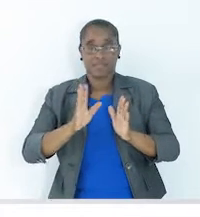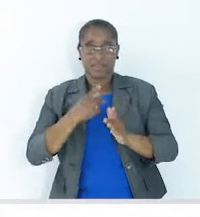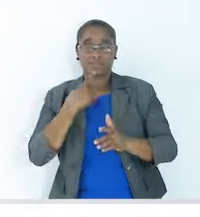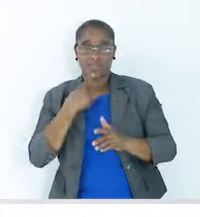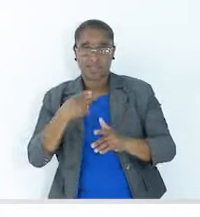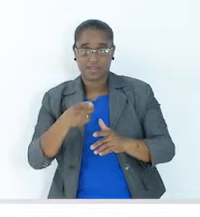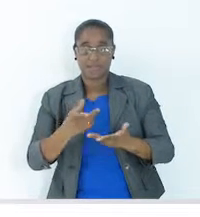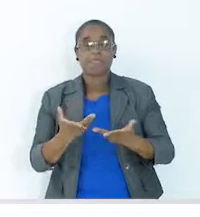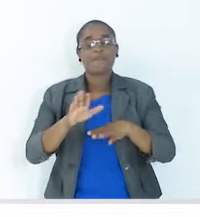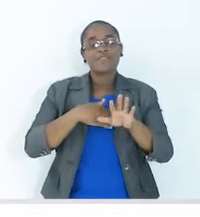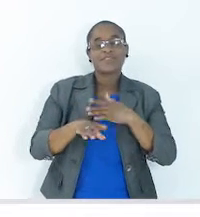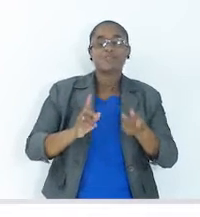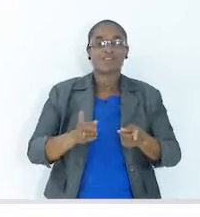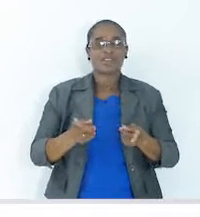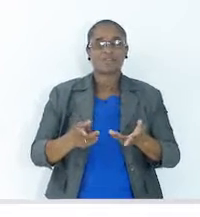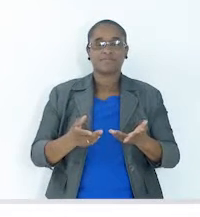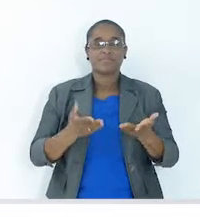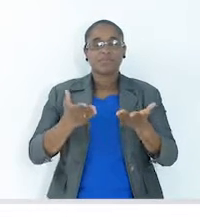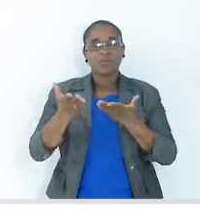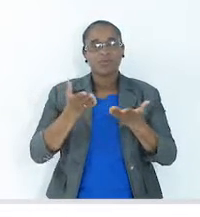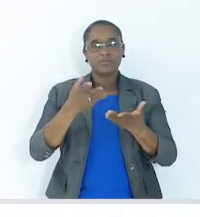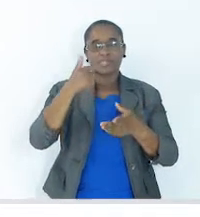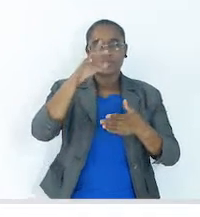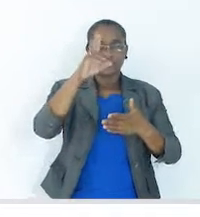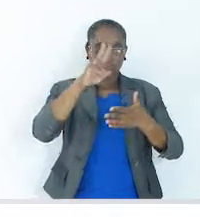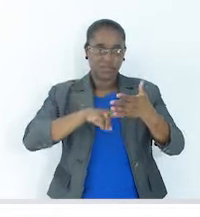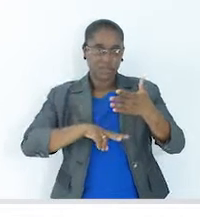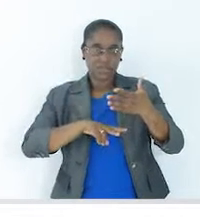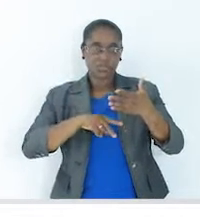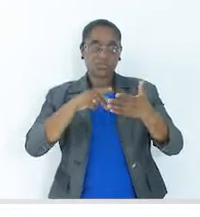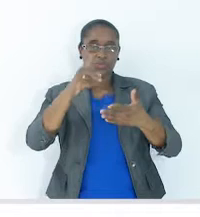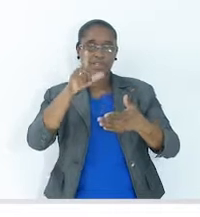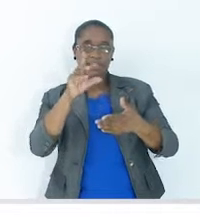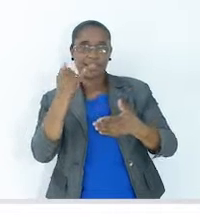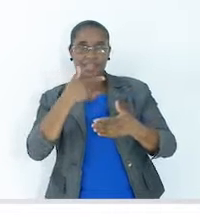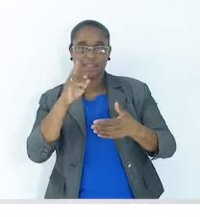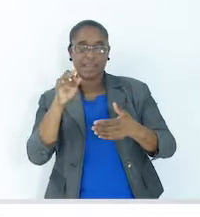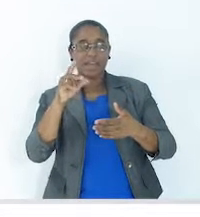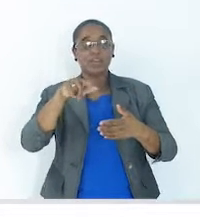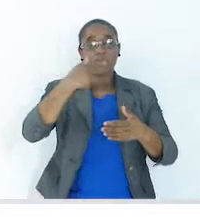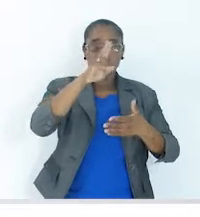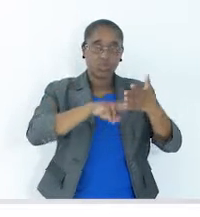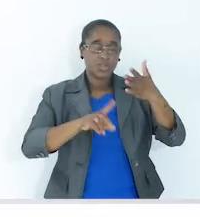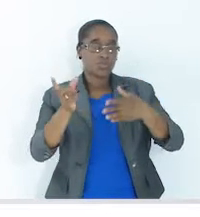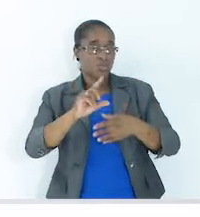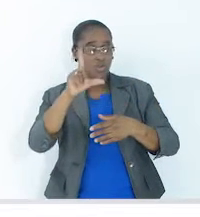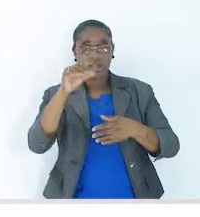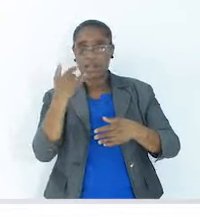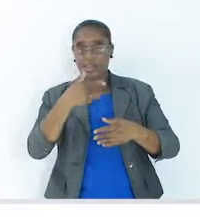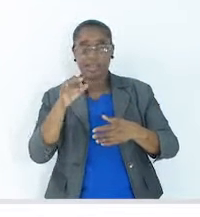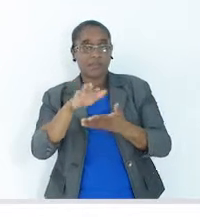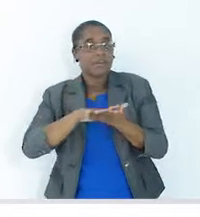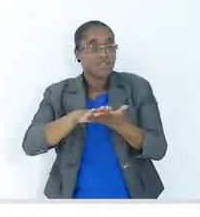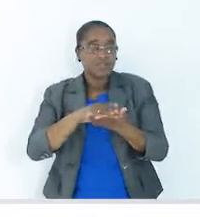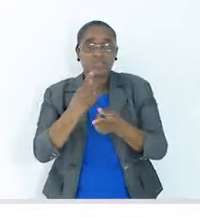bem. Então, fizemos o quê? Distinguimos o texto literário do texto não literário, baseando-se nessas linhas de características de